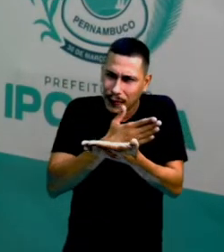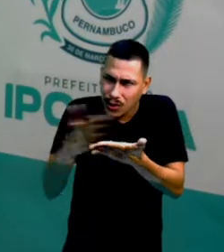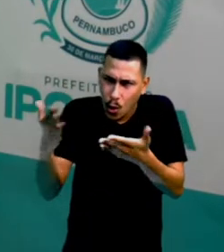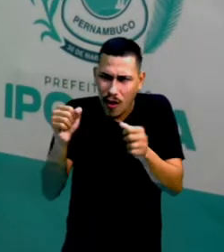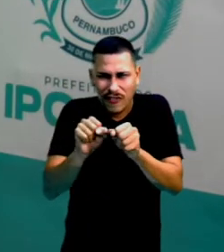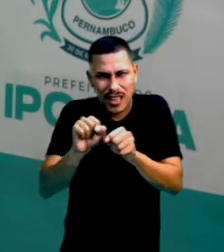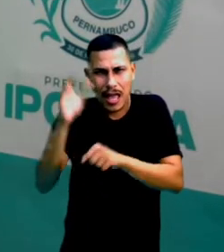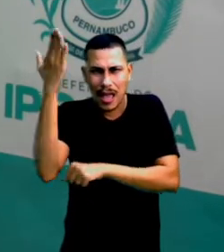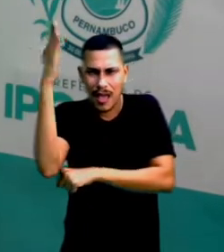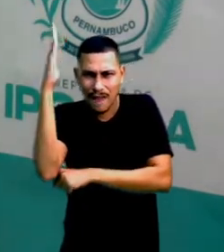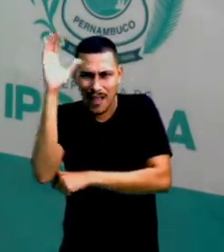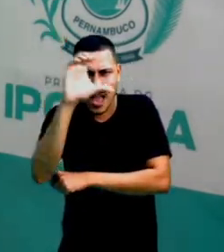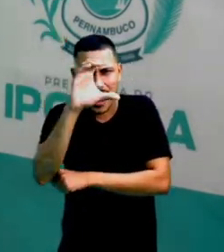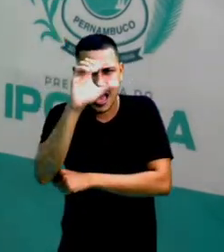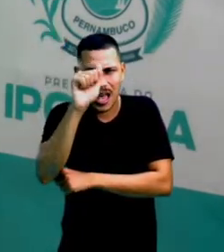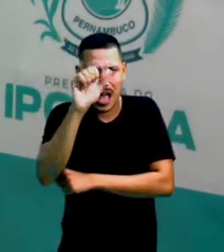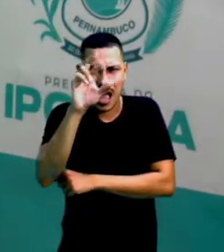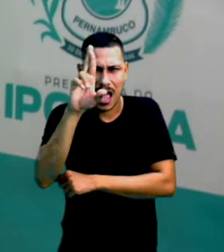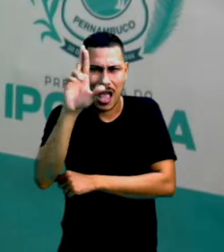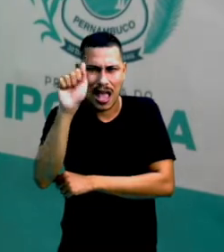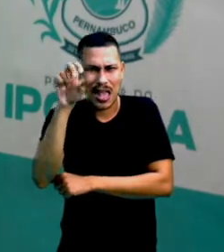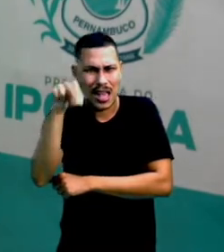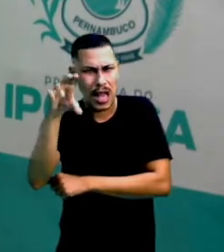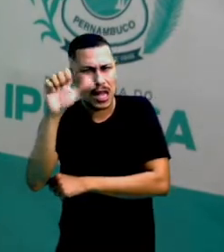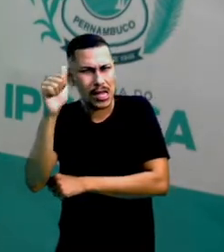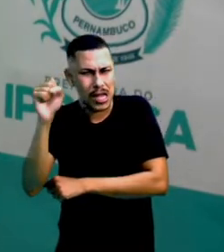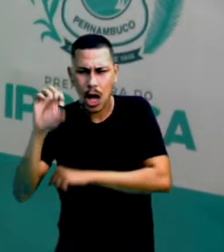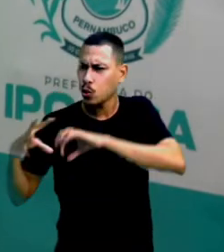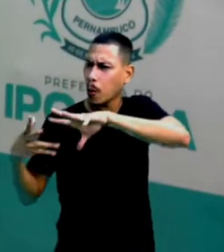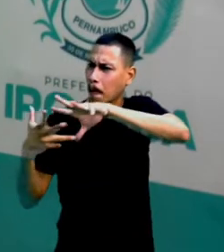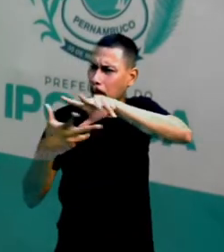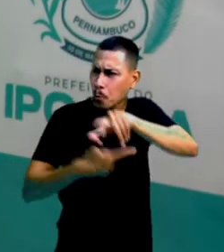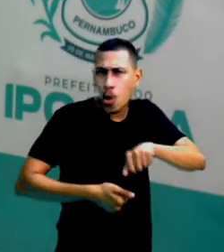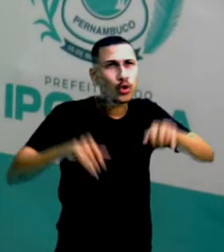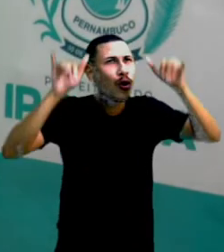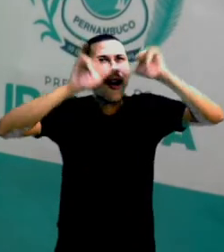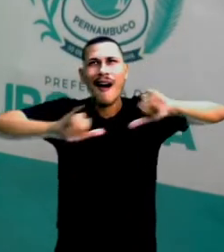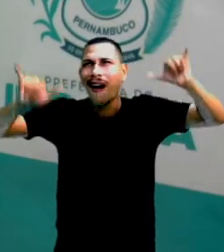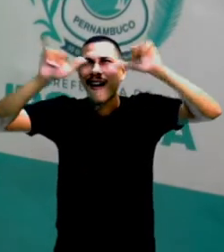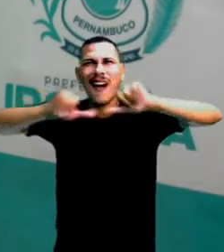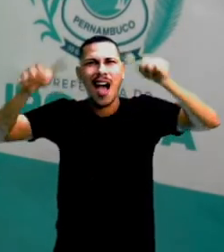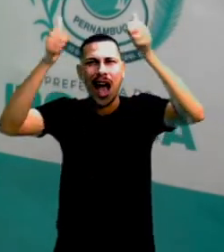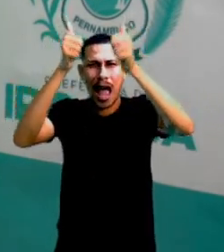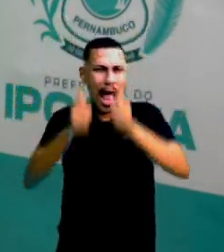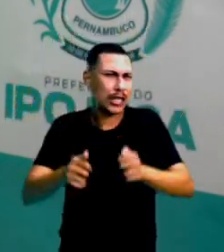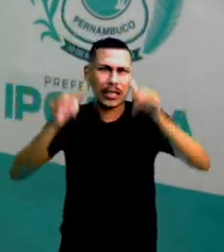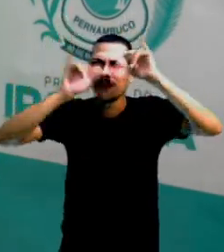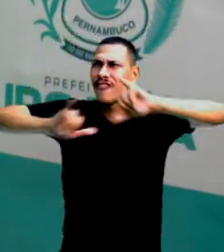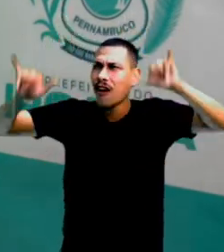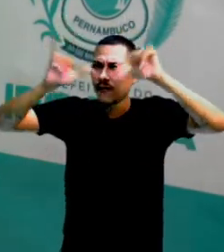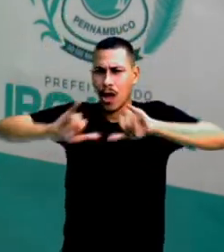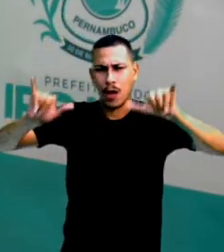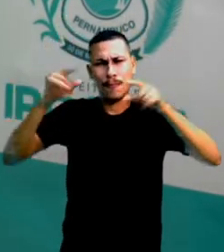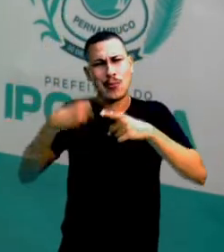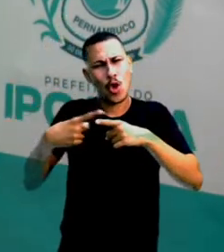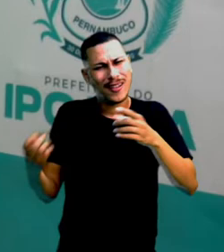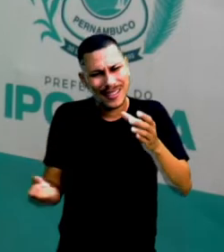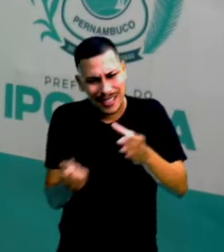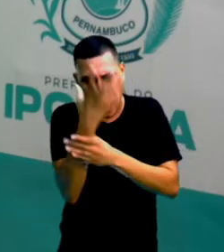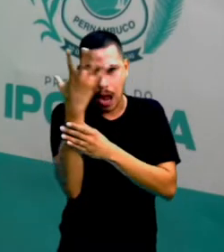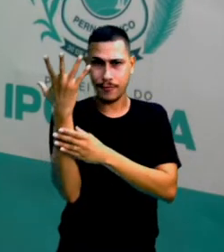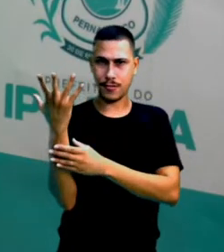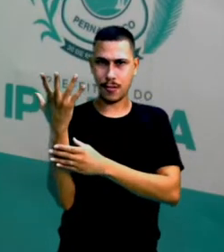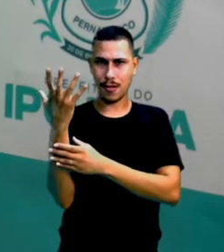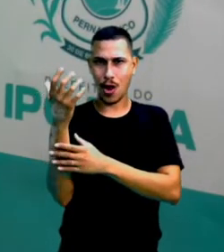Carrancas. Tem peças dela espalhadas pelo mundo inteiro. E tem um detalhe curioso, é que as carrancas dela,